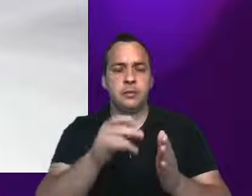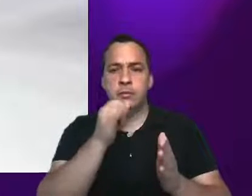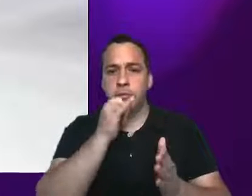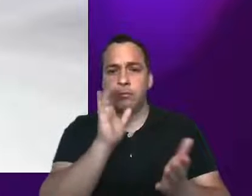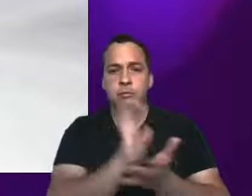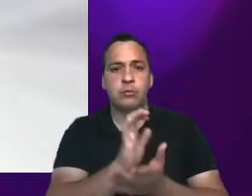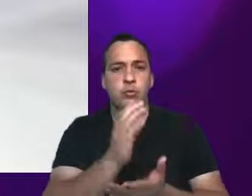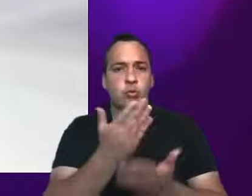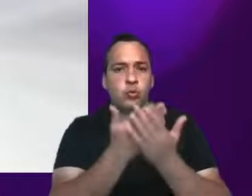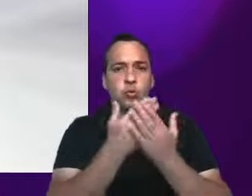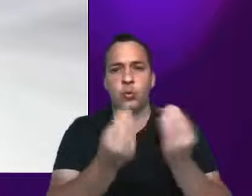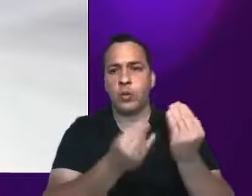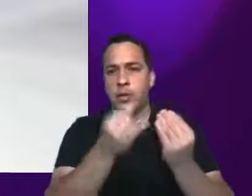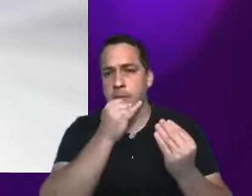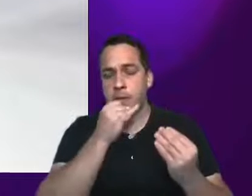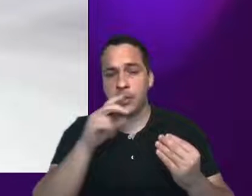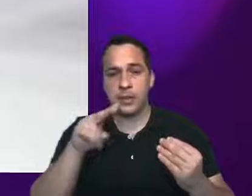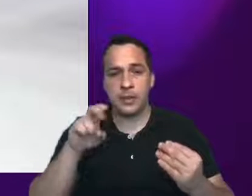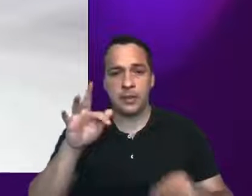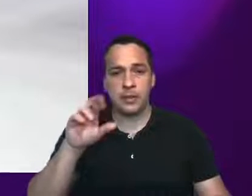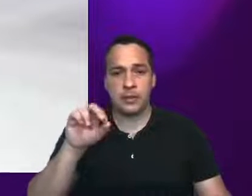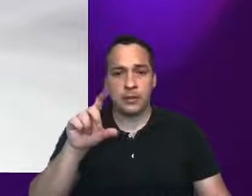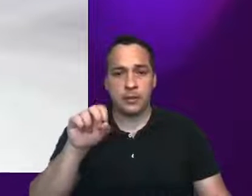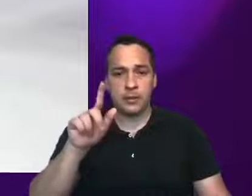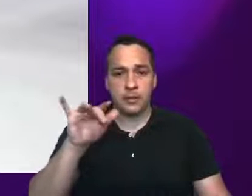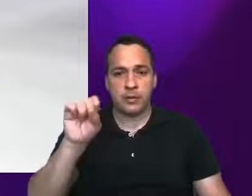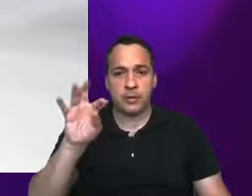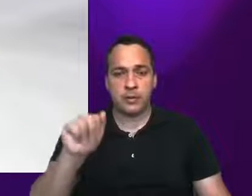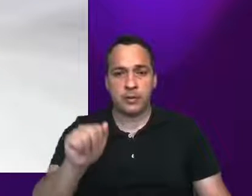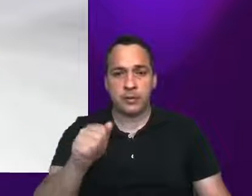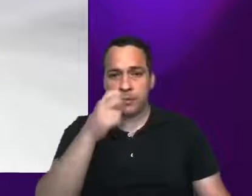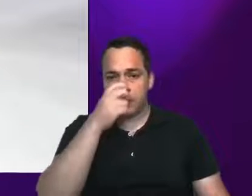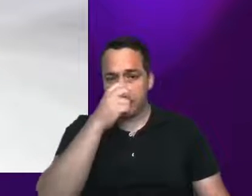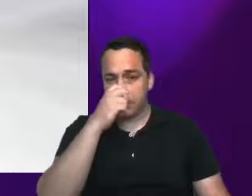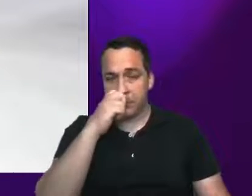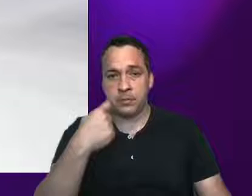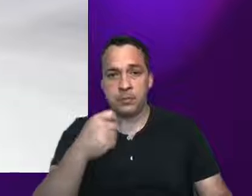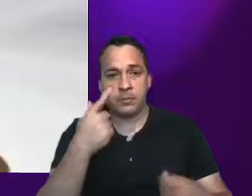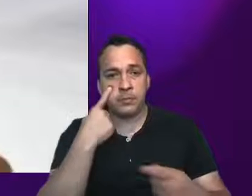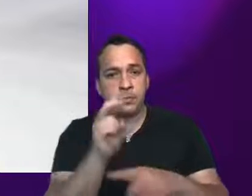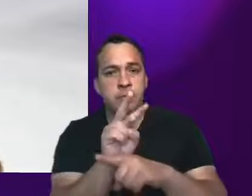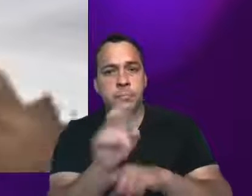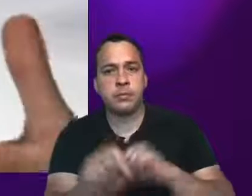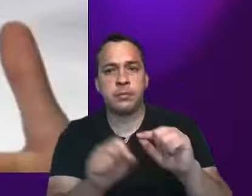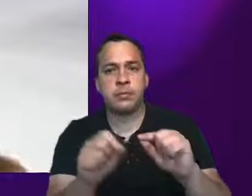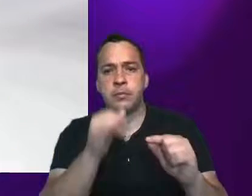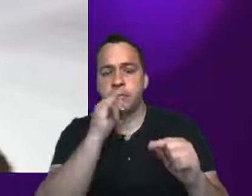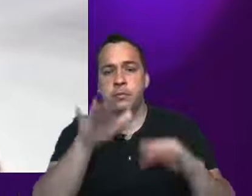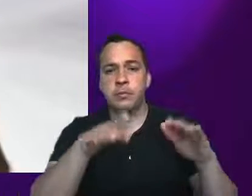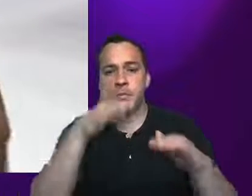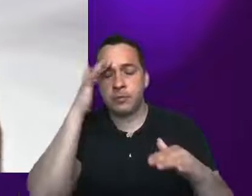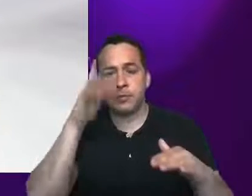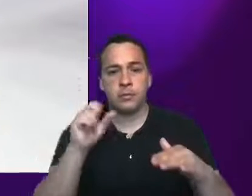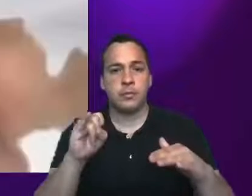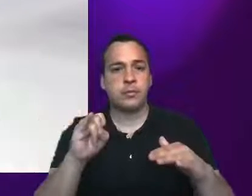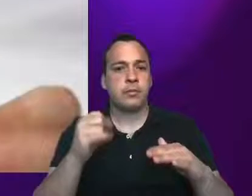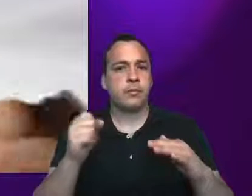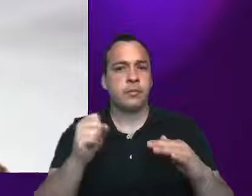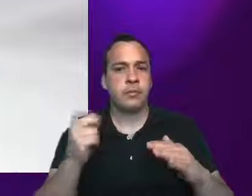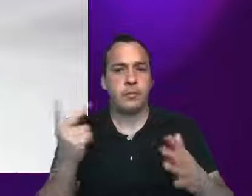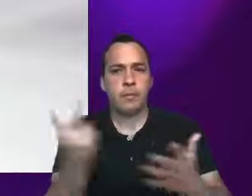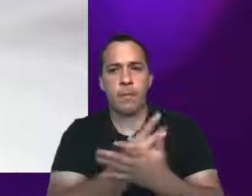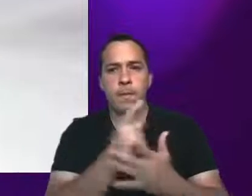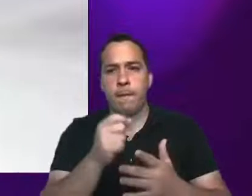em geral, tanto DAPA quanto a EMPA. Agora, um cuidado que a gente tem que ter é que a gente tem evidência que no paciente congesto ela pode ser usada como um